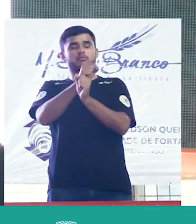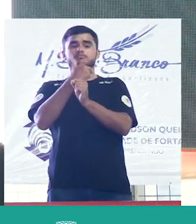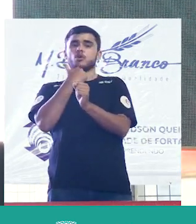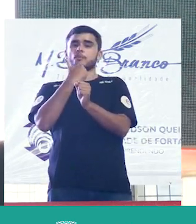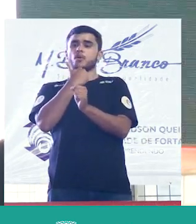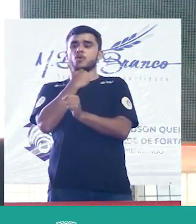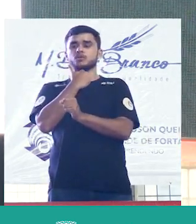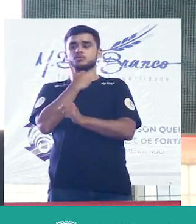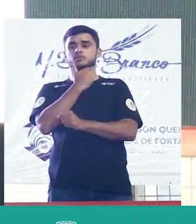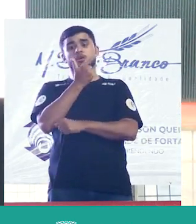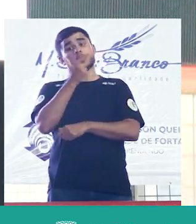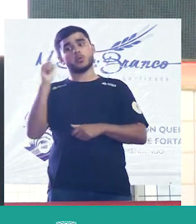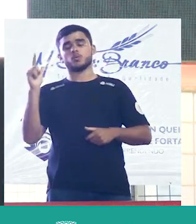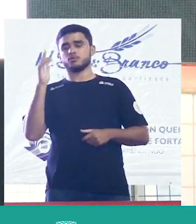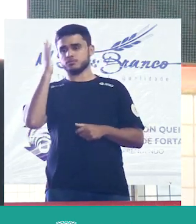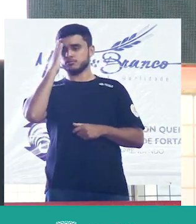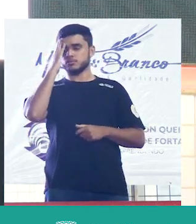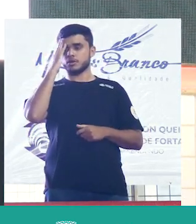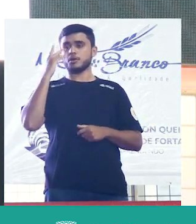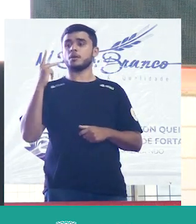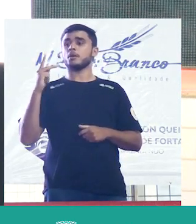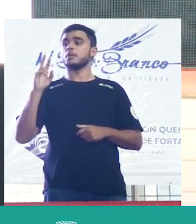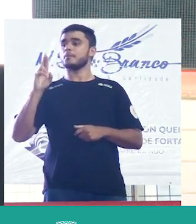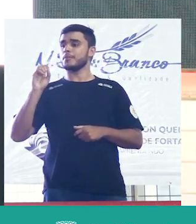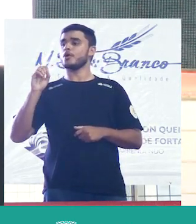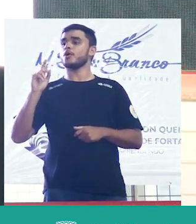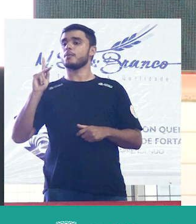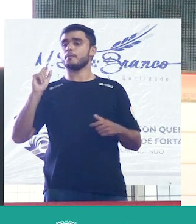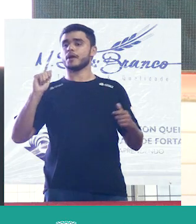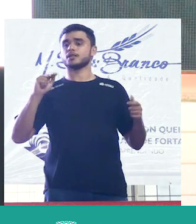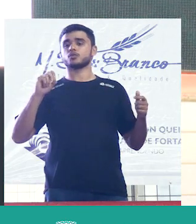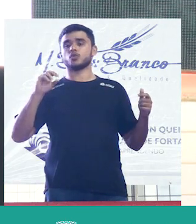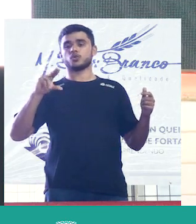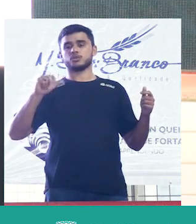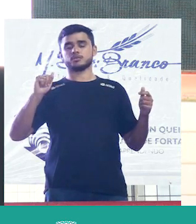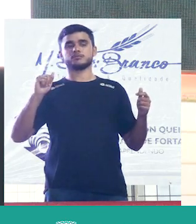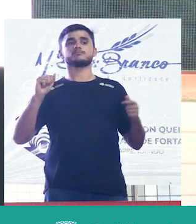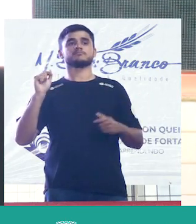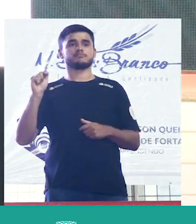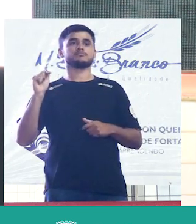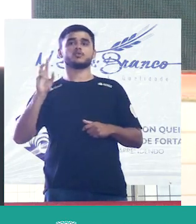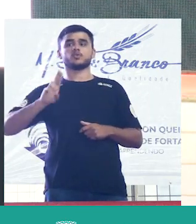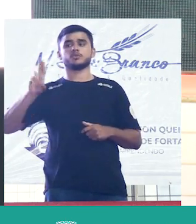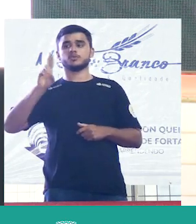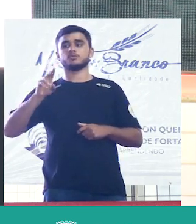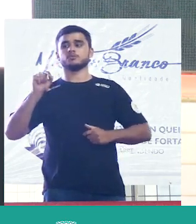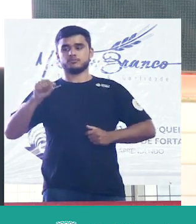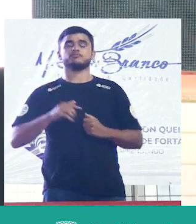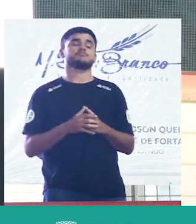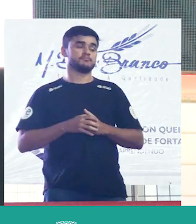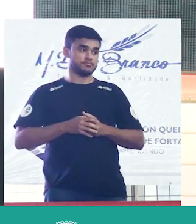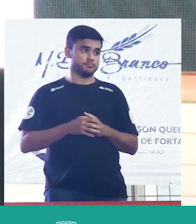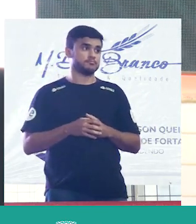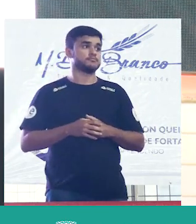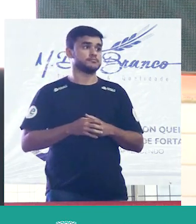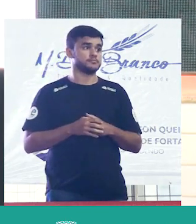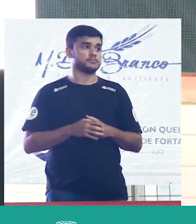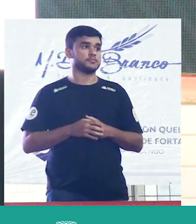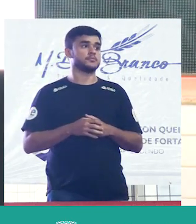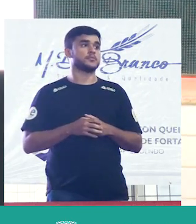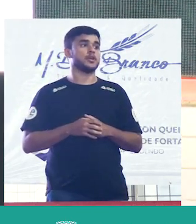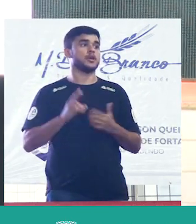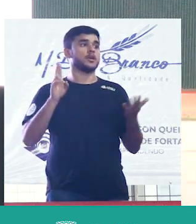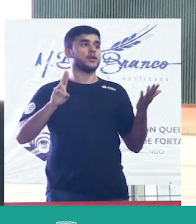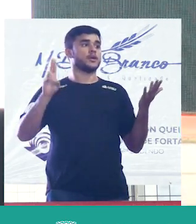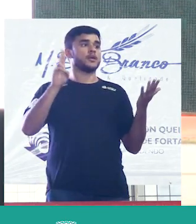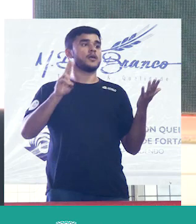Então, significa que para descobrir a massa do bisfenol, o meu referencial vai ser a propanona, que é